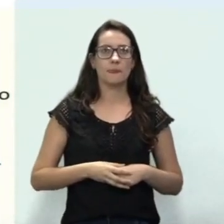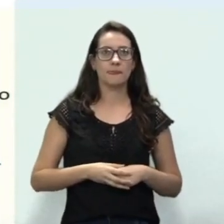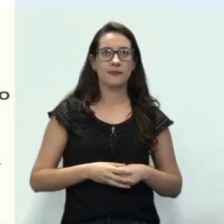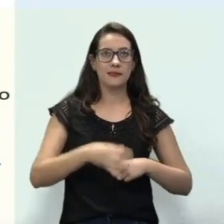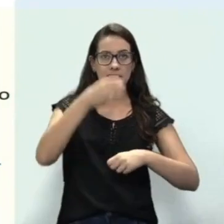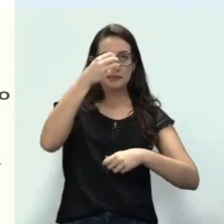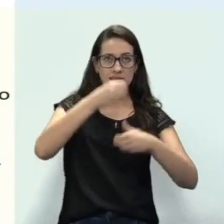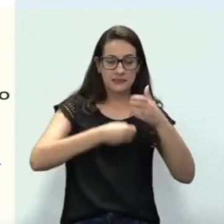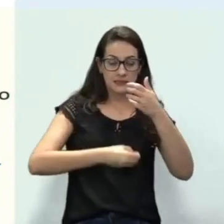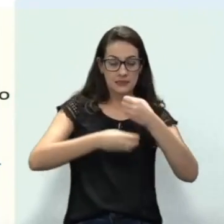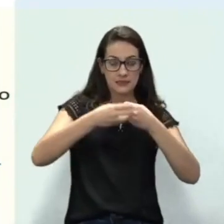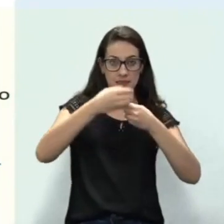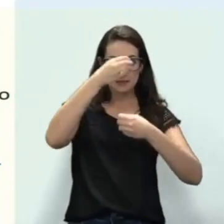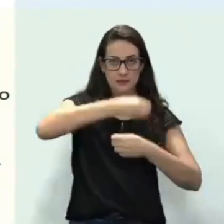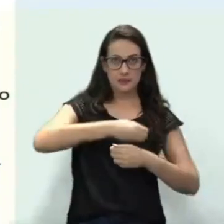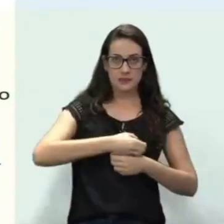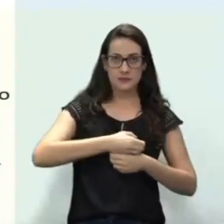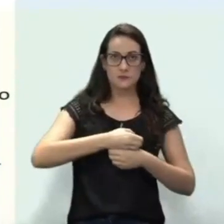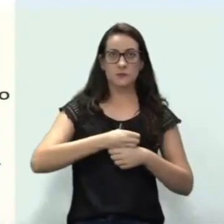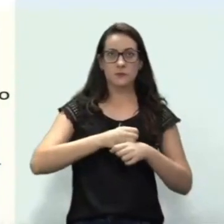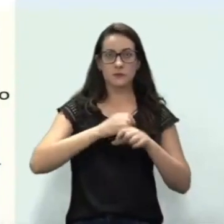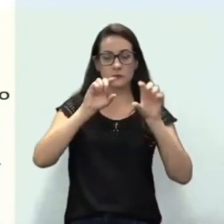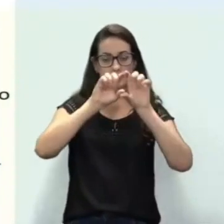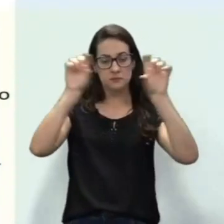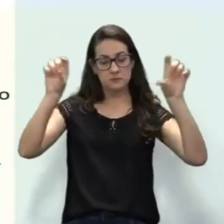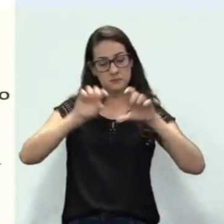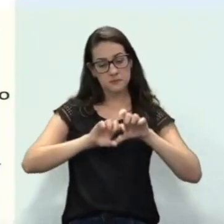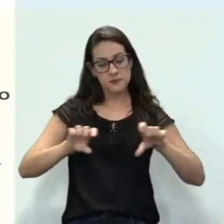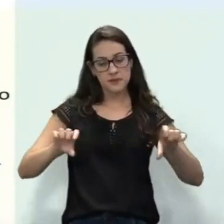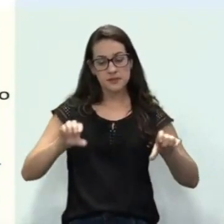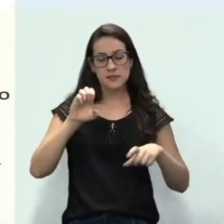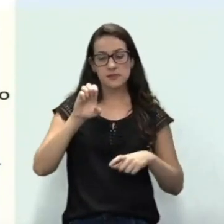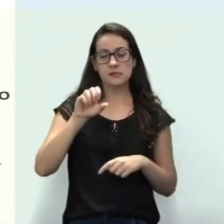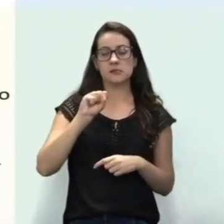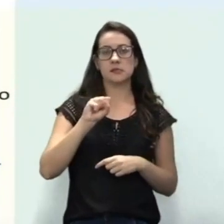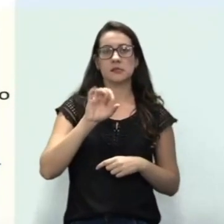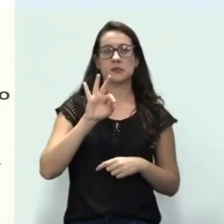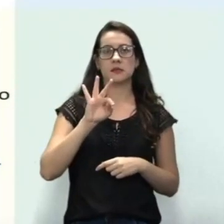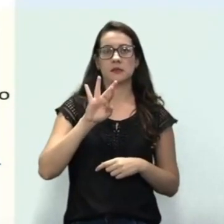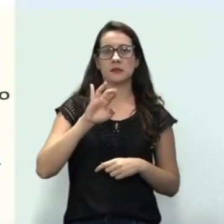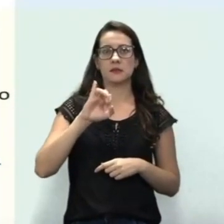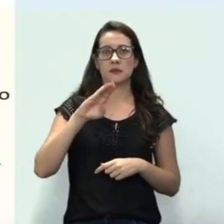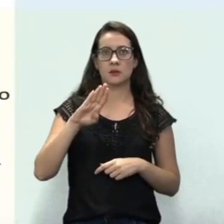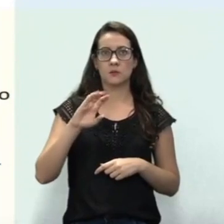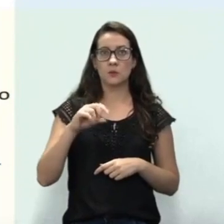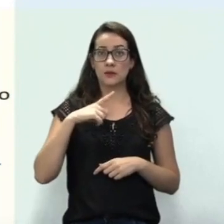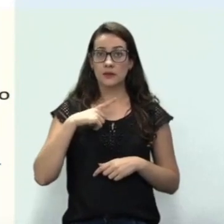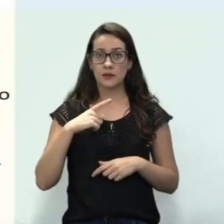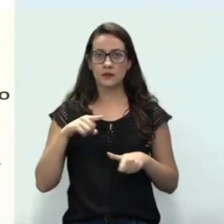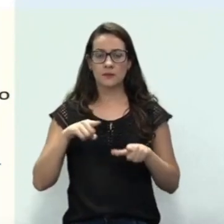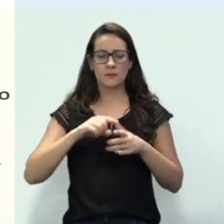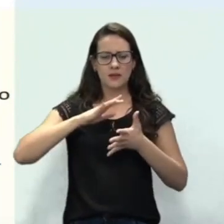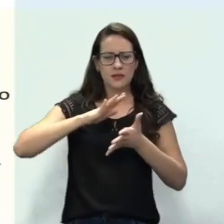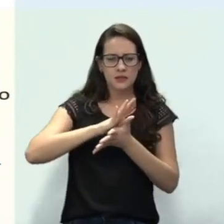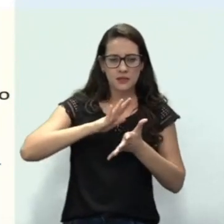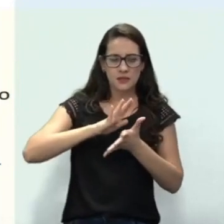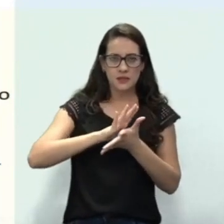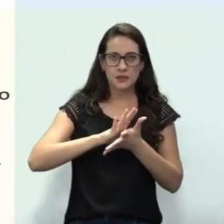estribo aqui no nosso elemento, né? E a gente tem força de tração, então ele está